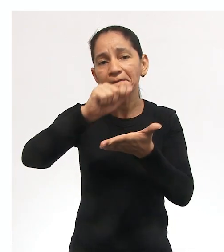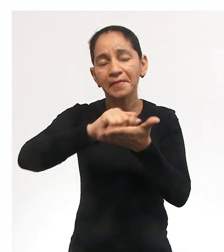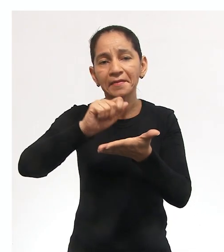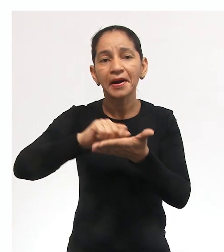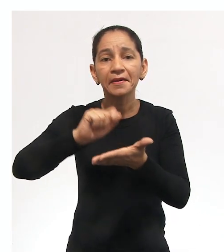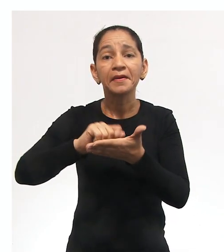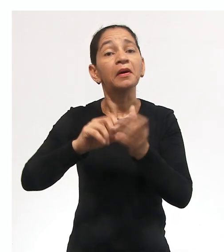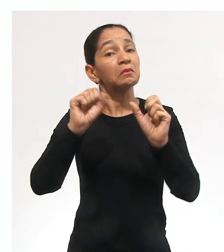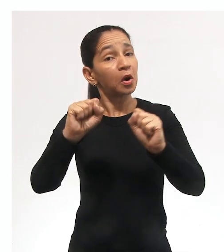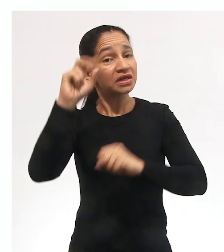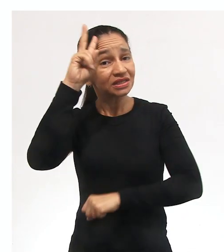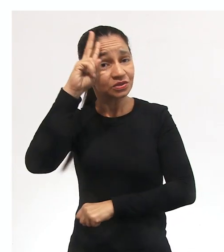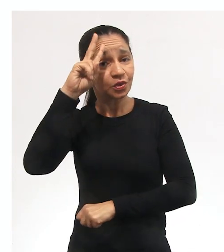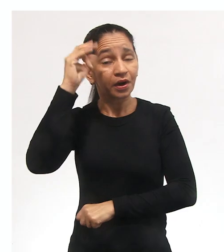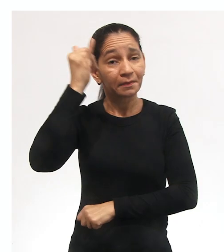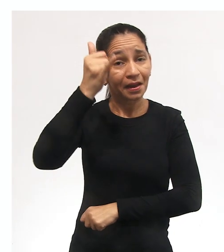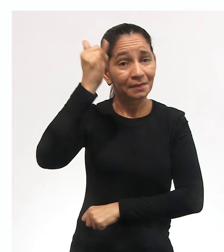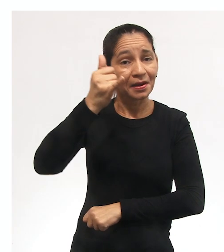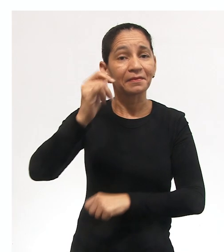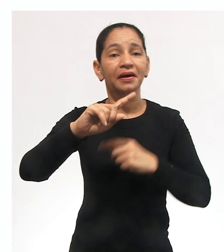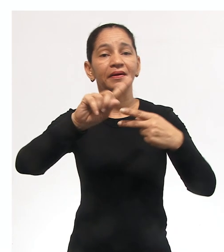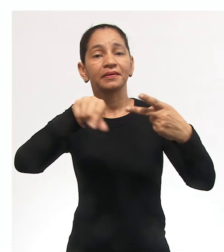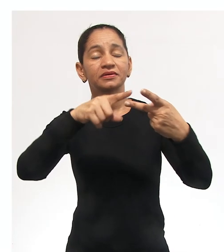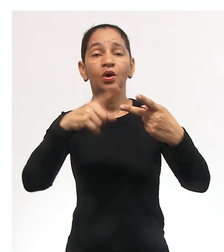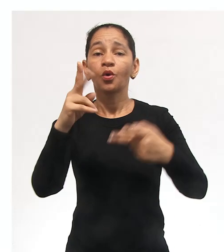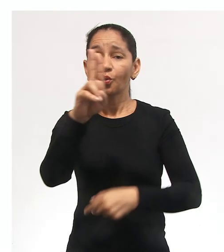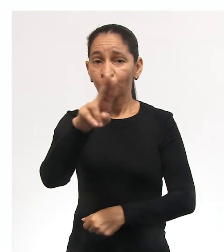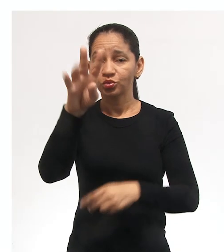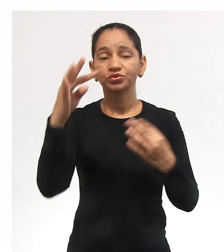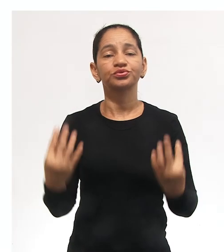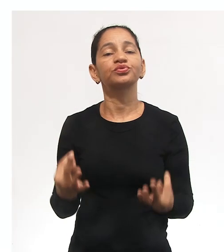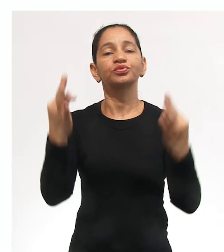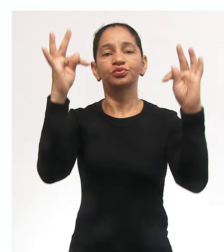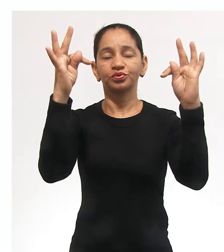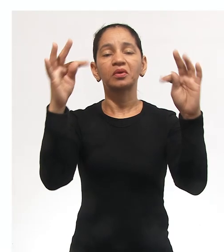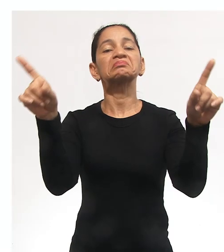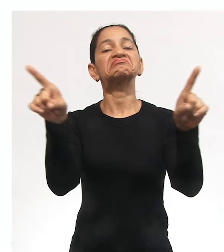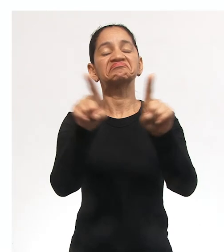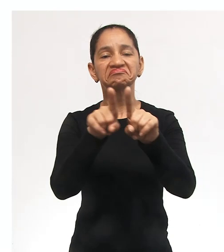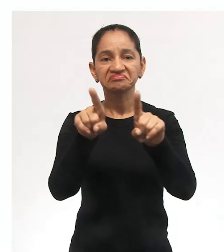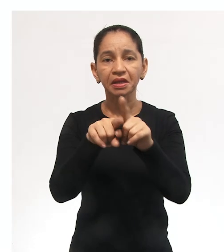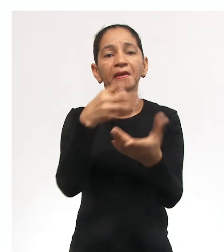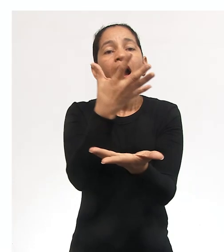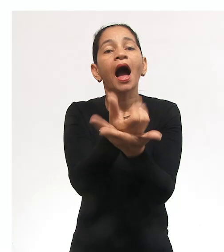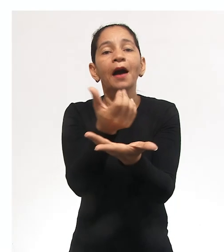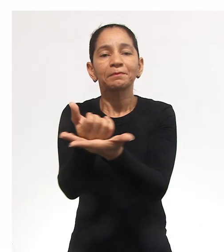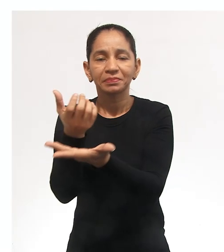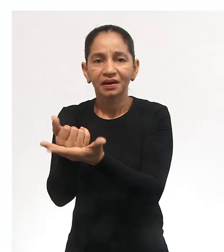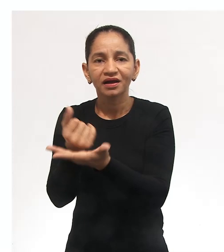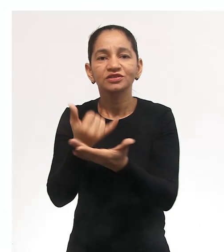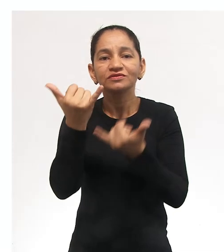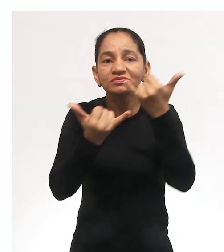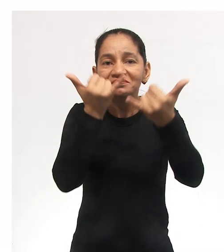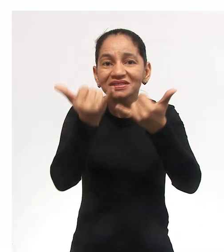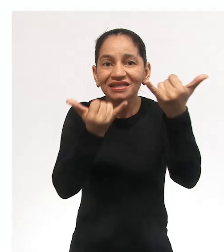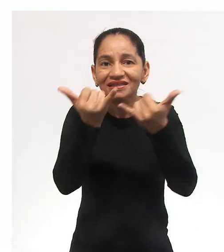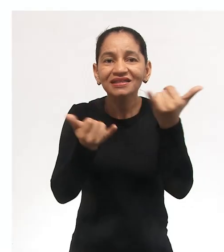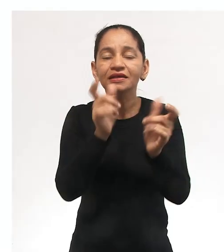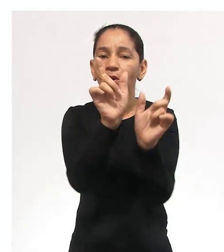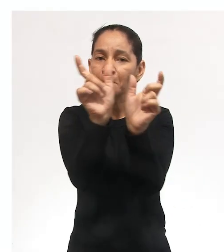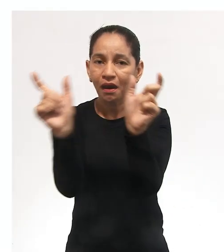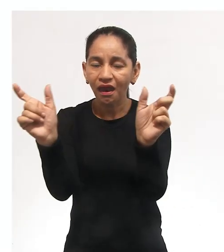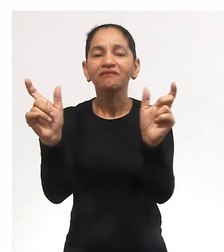ilustrados, escrita de histórias, uso de tecnologias, aplicativos educativos e